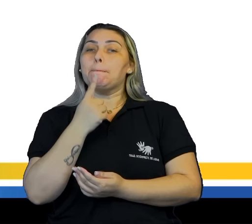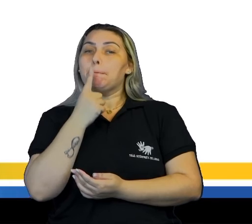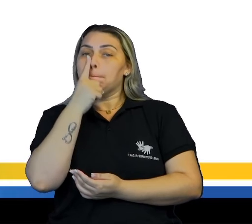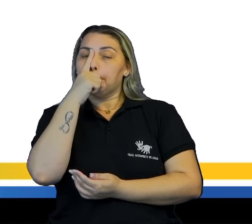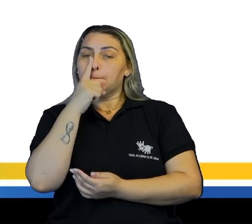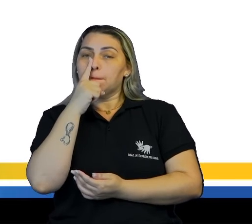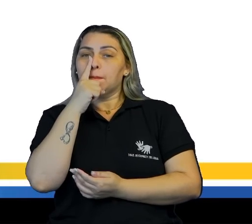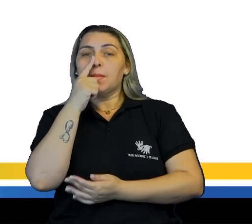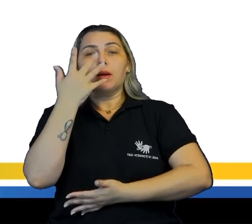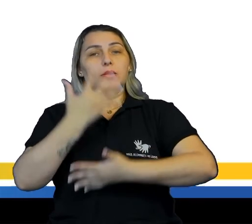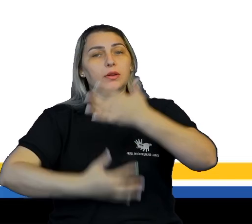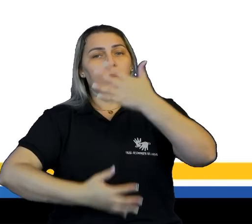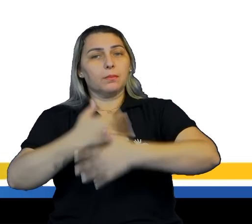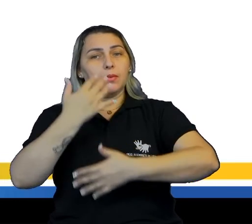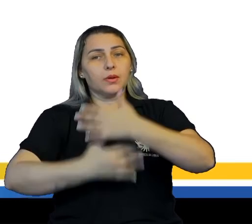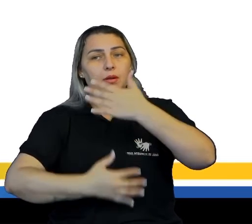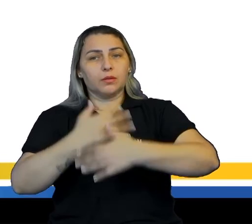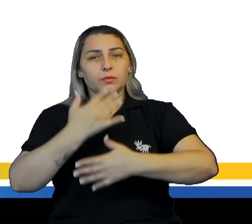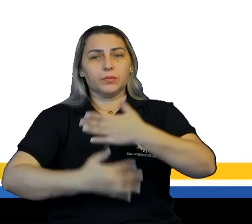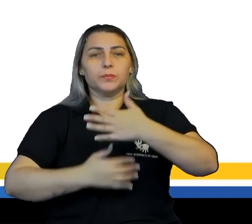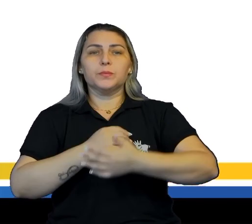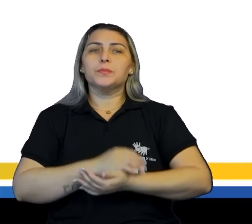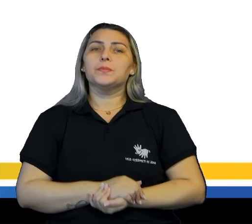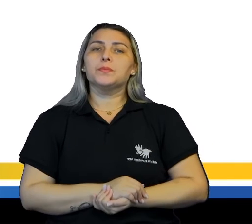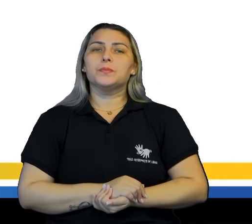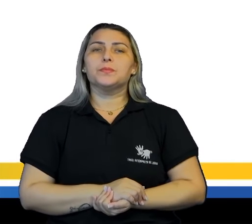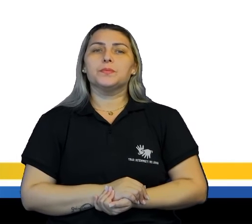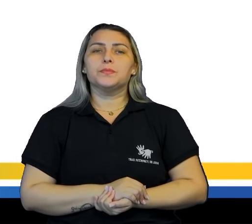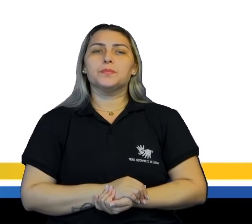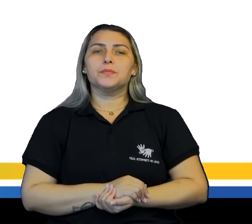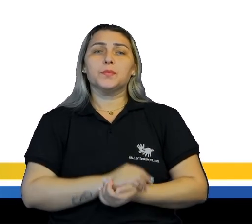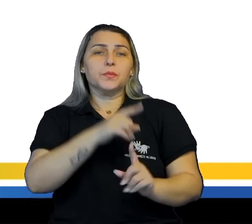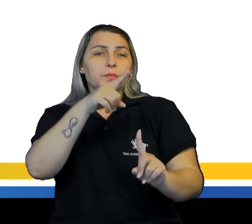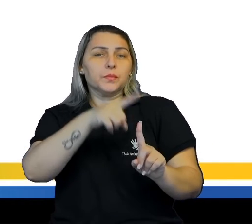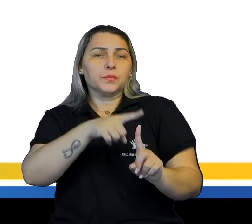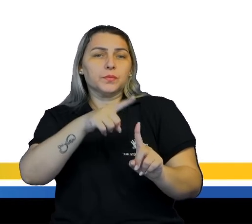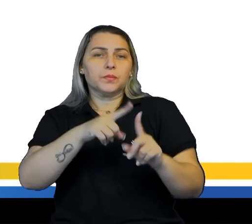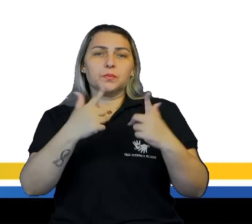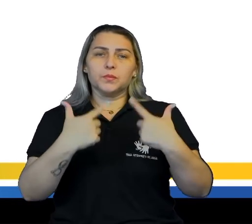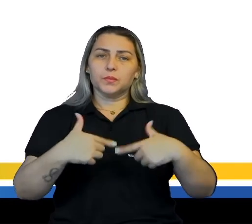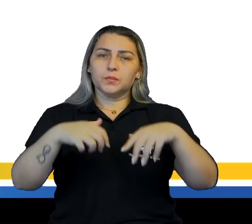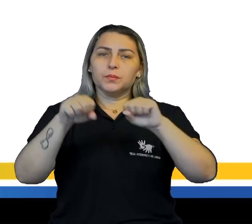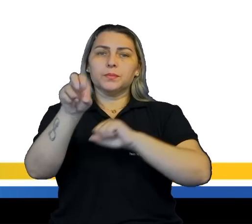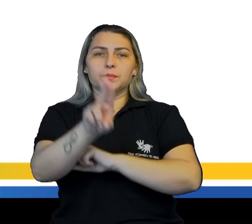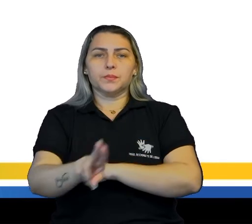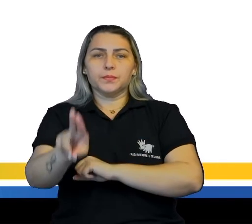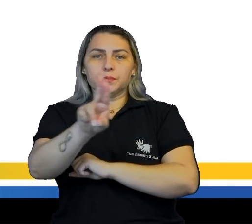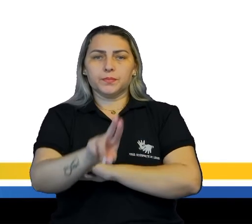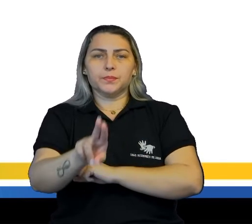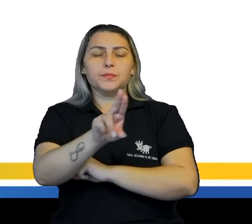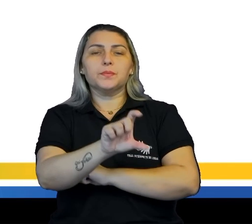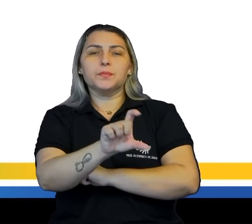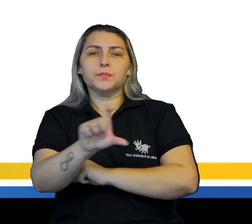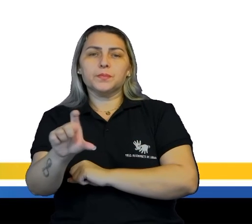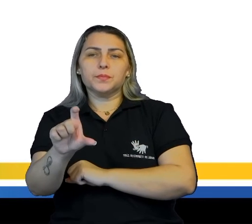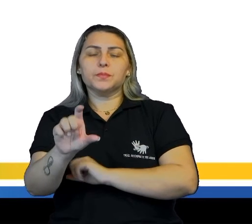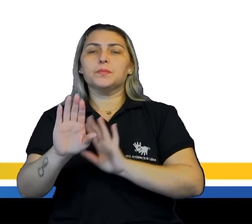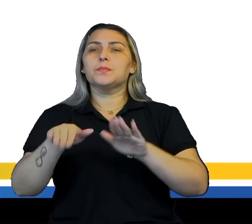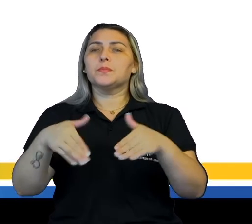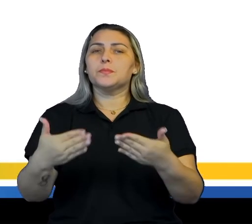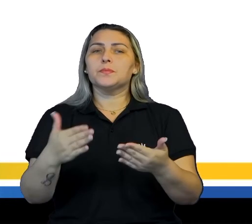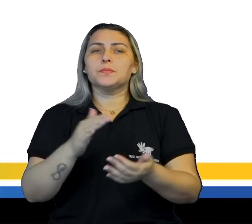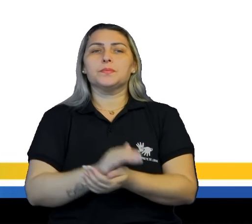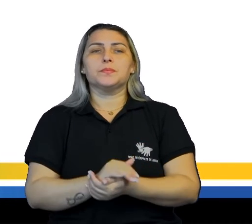de ser interrompido por alguém. O tipo de linguagem utilizada no trecho acima